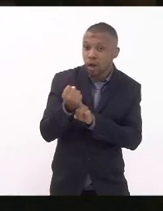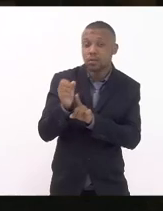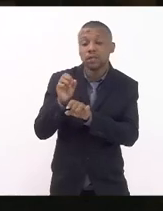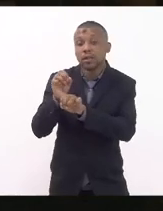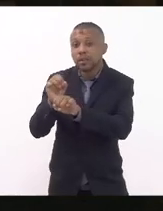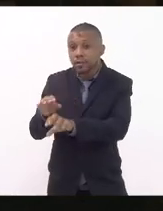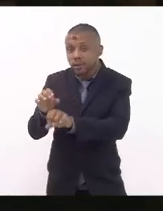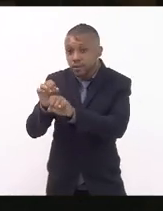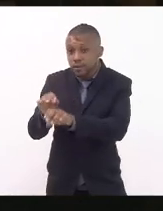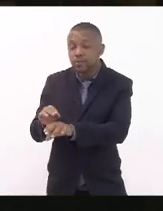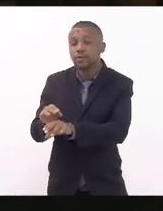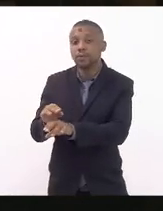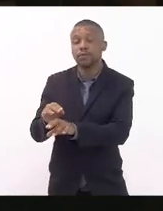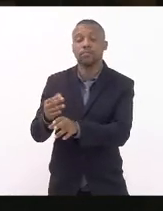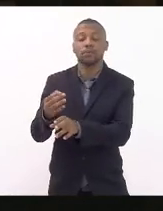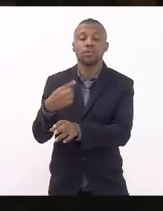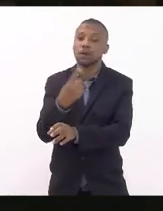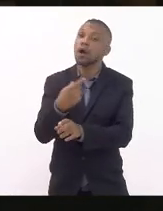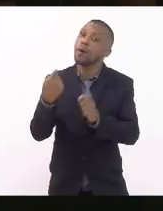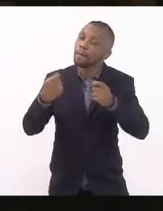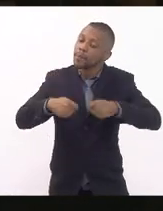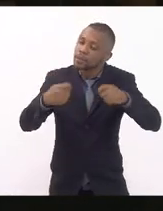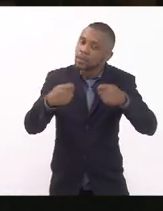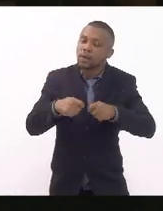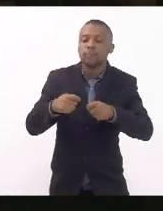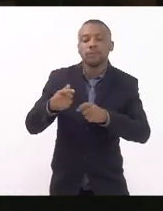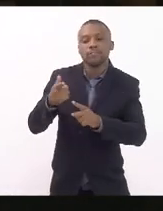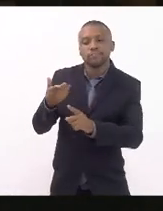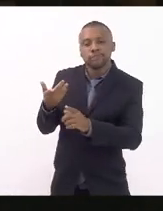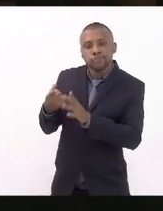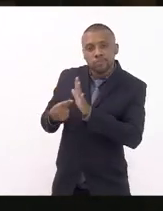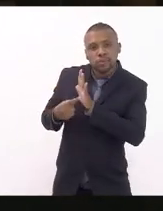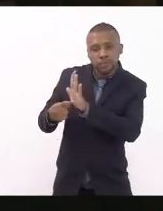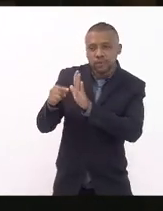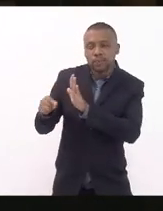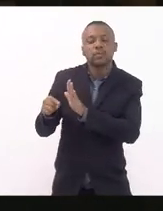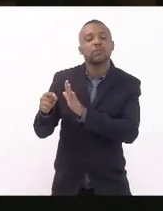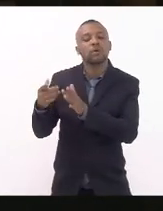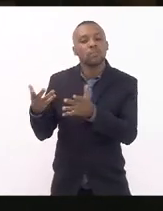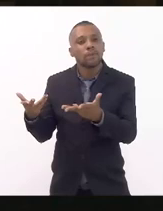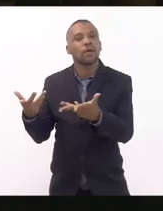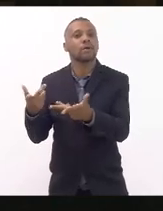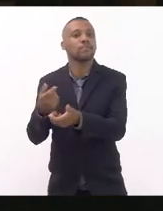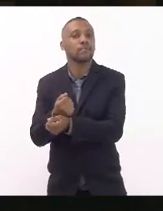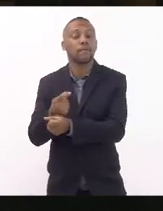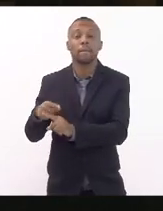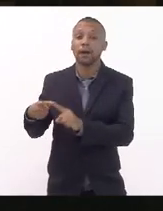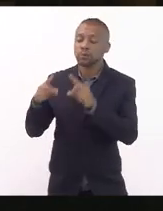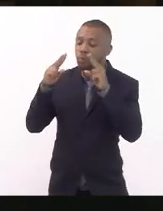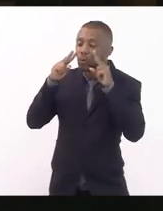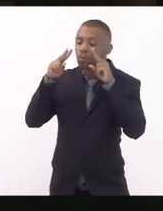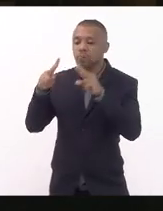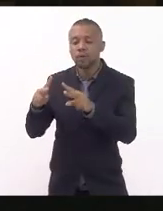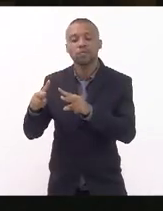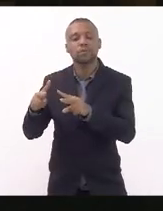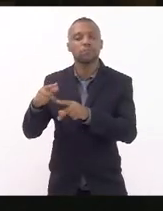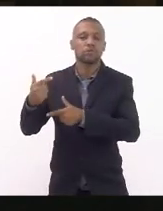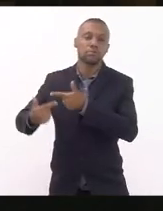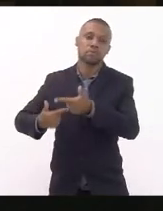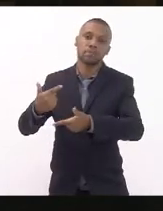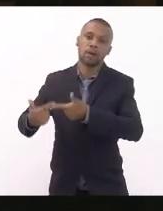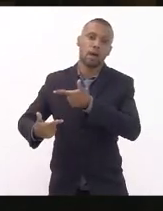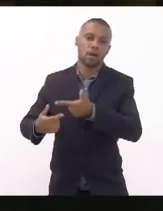socioeducativos, e que precisamos gerar para esse agente uma qualificação e um reconhecimento do seu trabalho